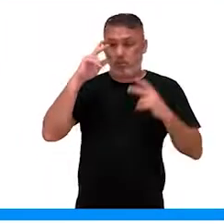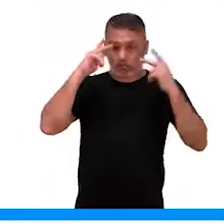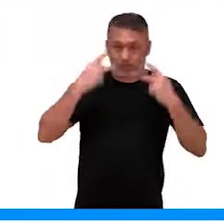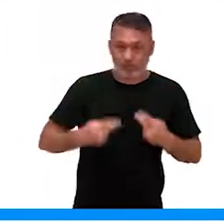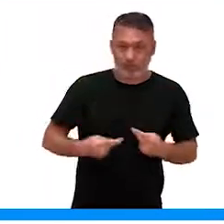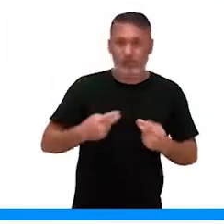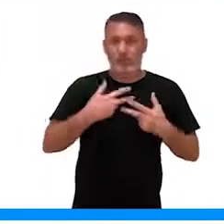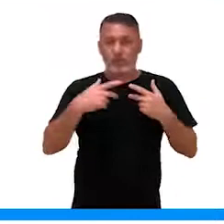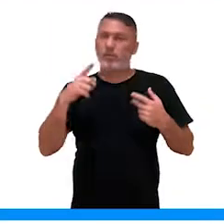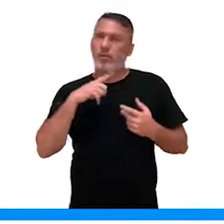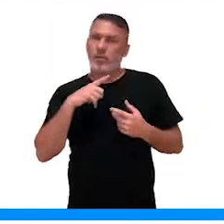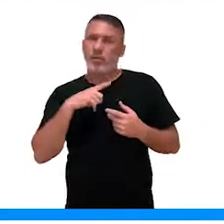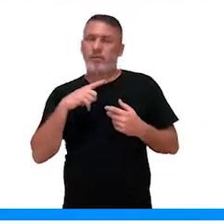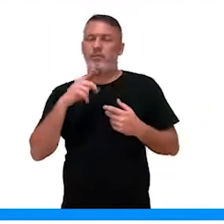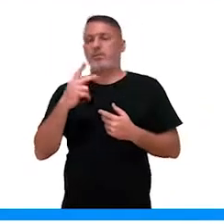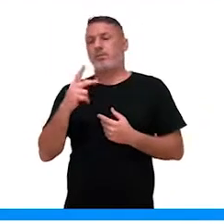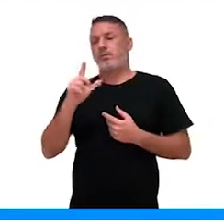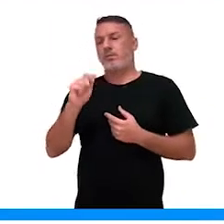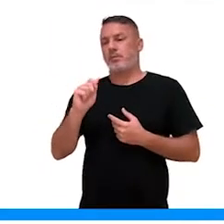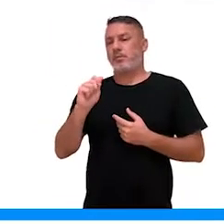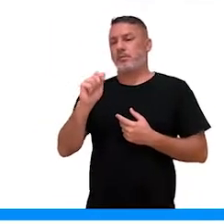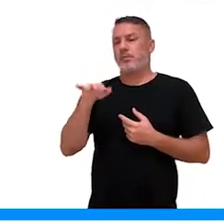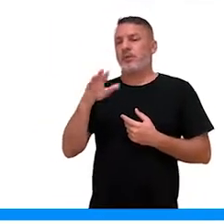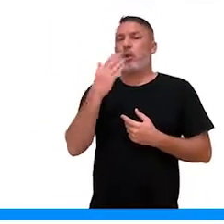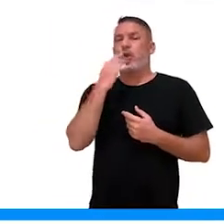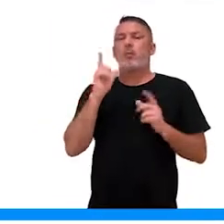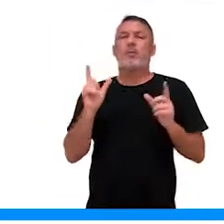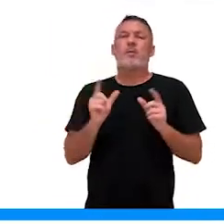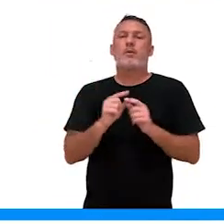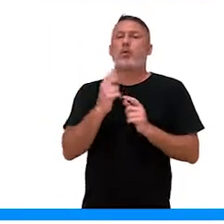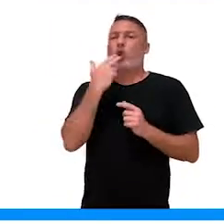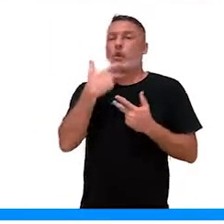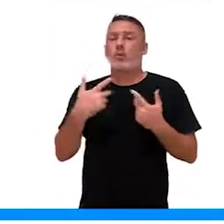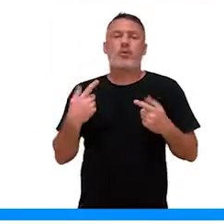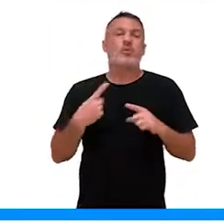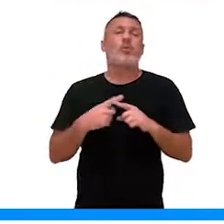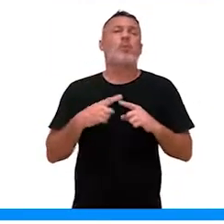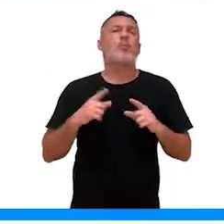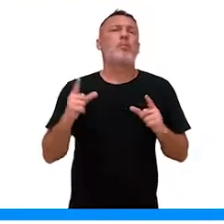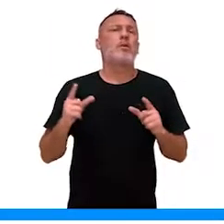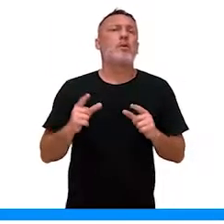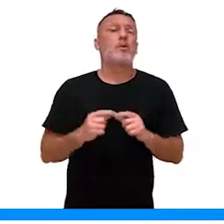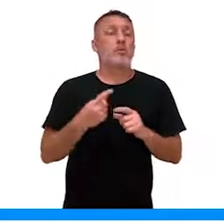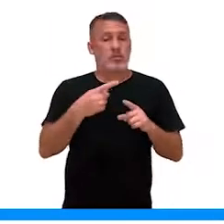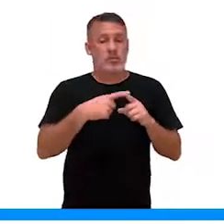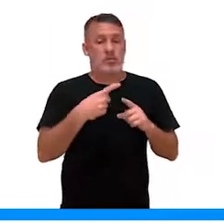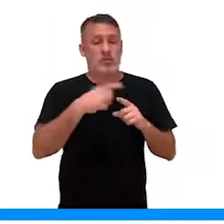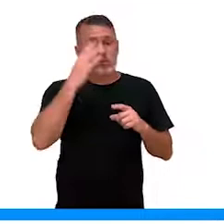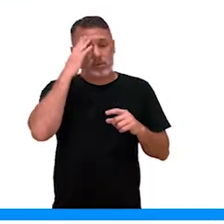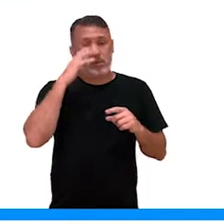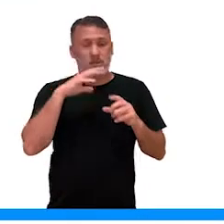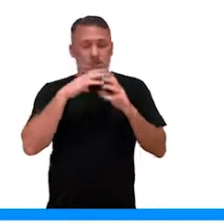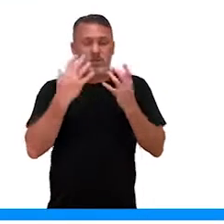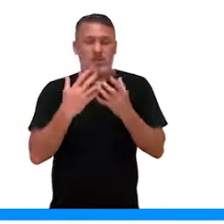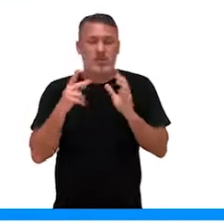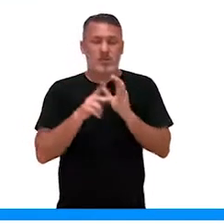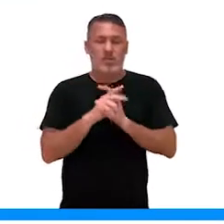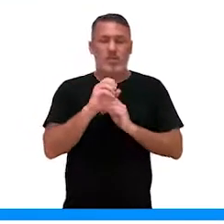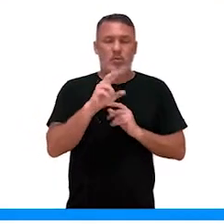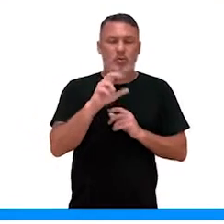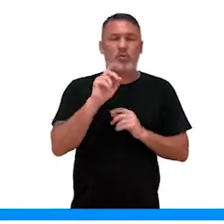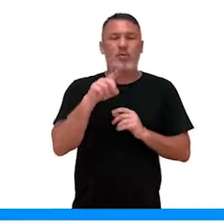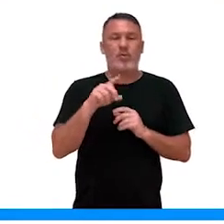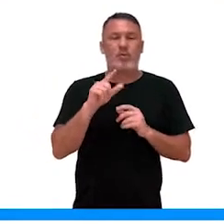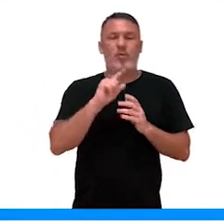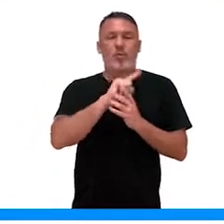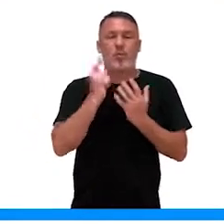placenta, ela é muito reduzida. Por que ele é reduzido? Porque eu já falei para vocês que o nosso ovo é um ovo alécito, não